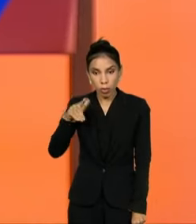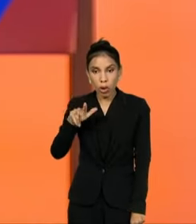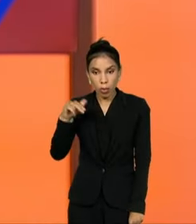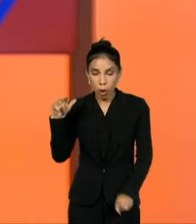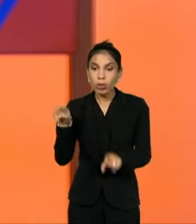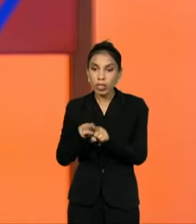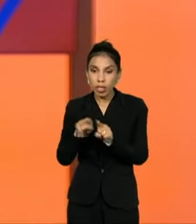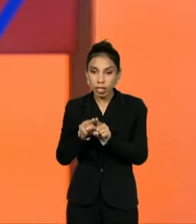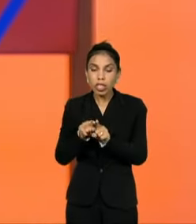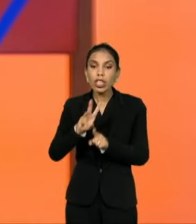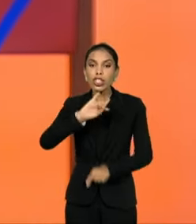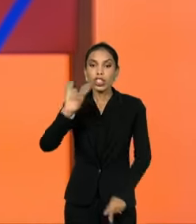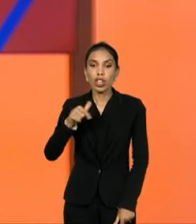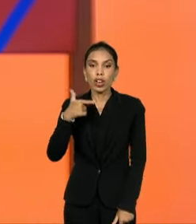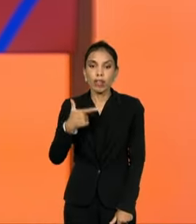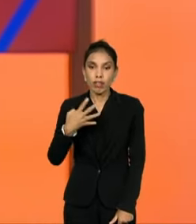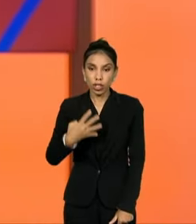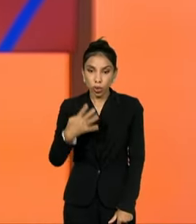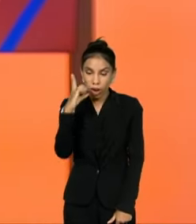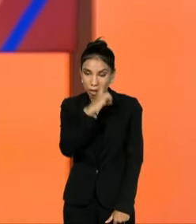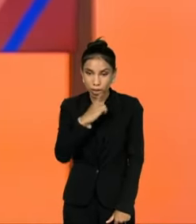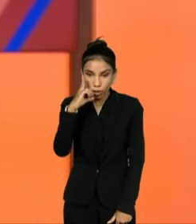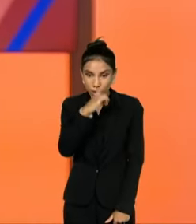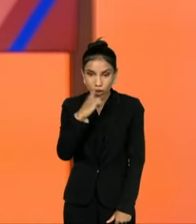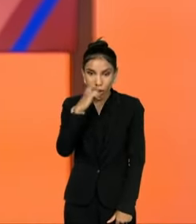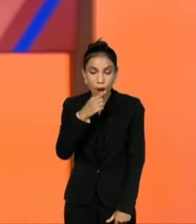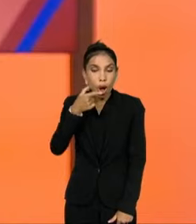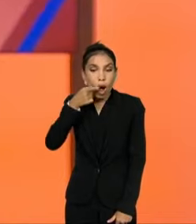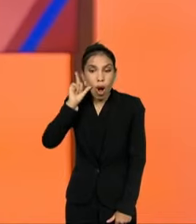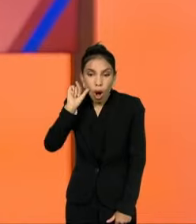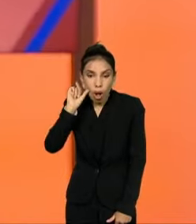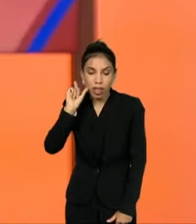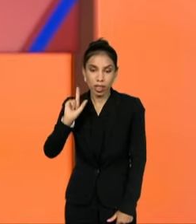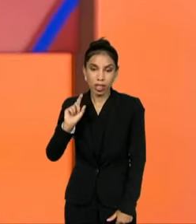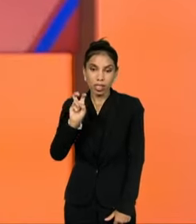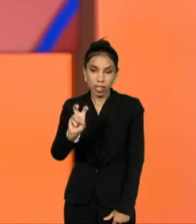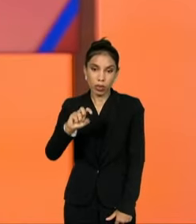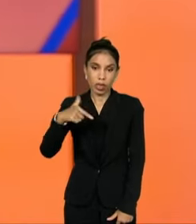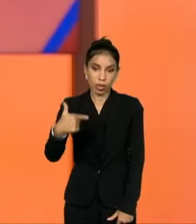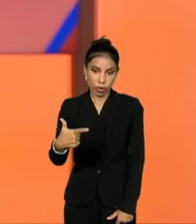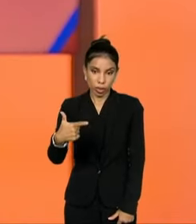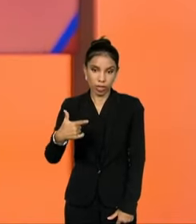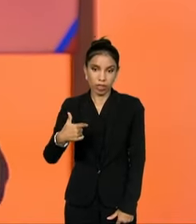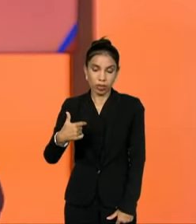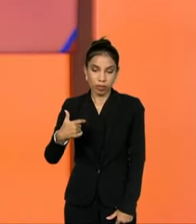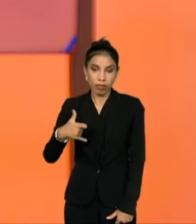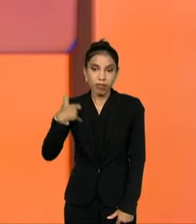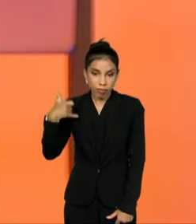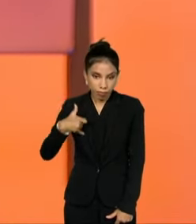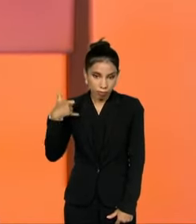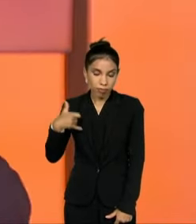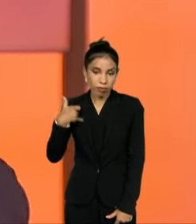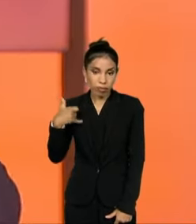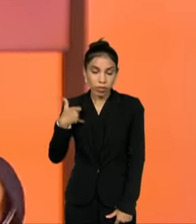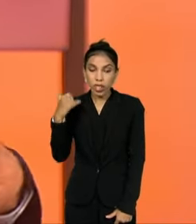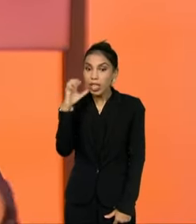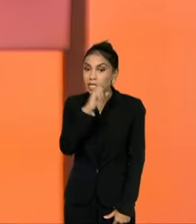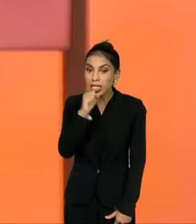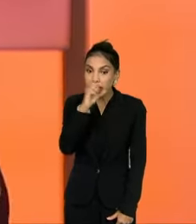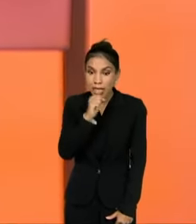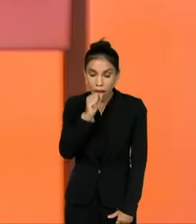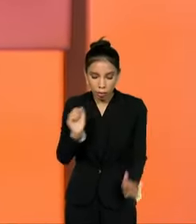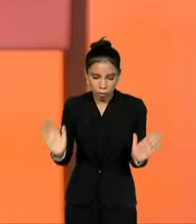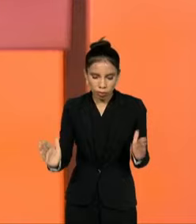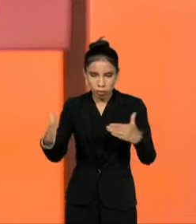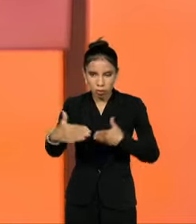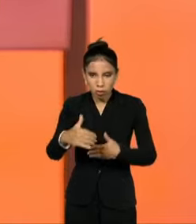ele faria, no dia 24, no domingo, né? Ontem, aniversário dele. Ele faria 52 anos, né? E no sábado eu abri